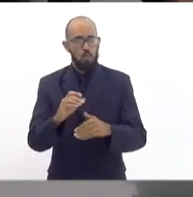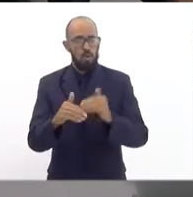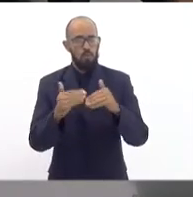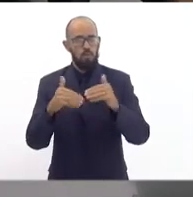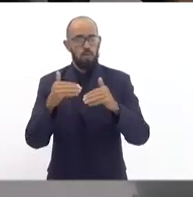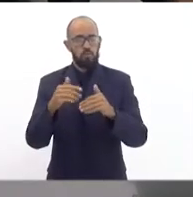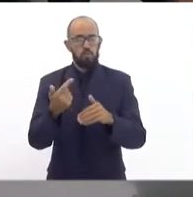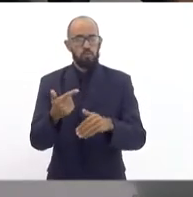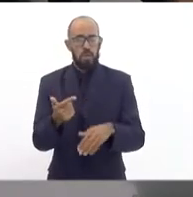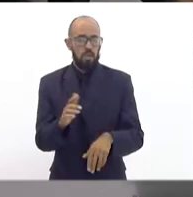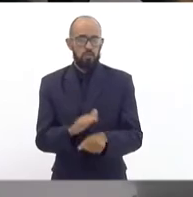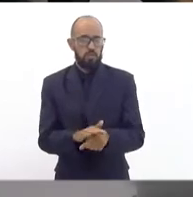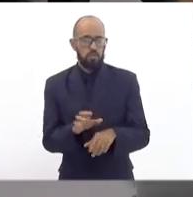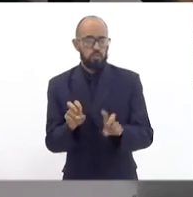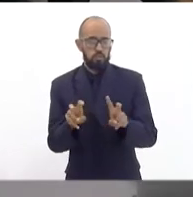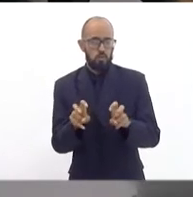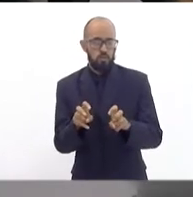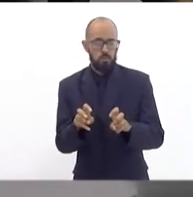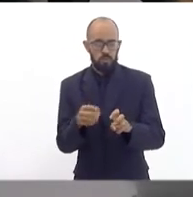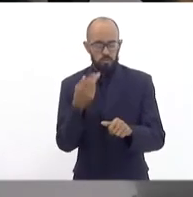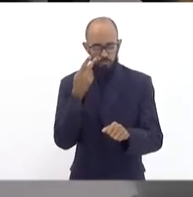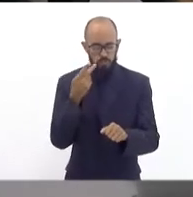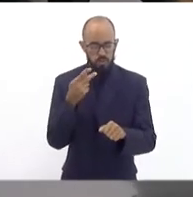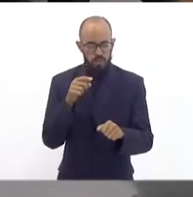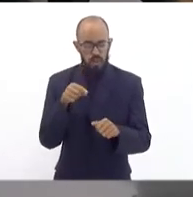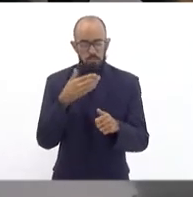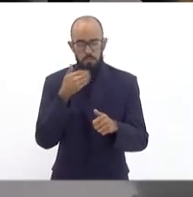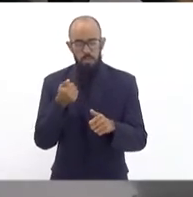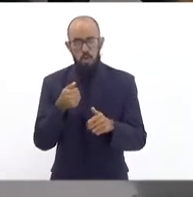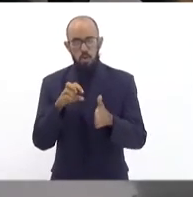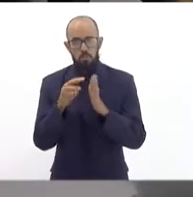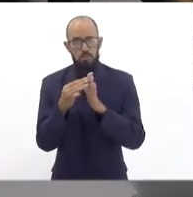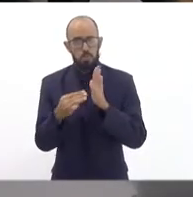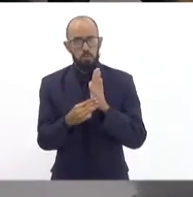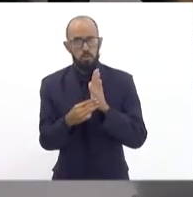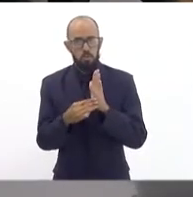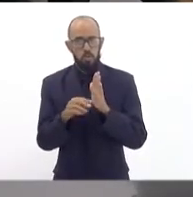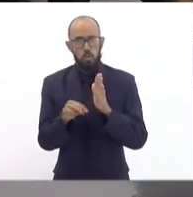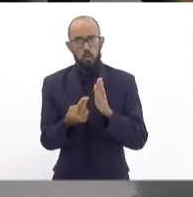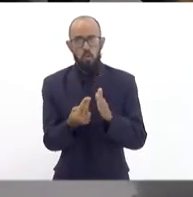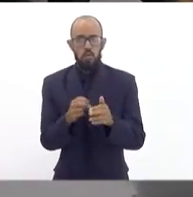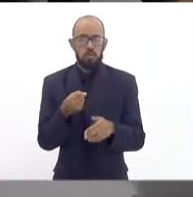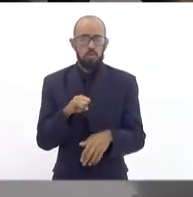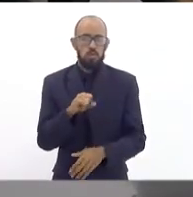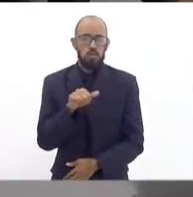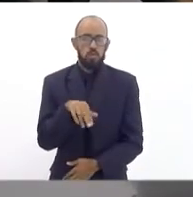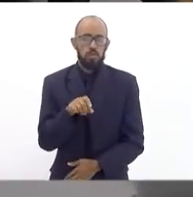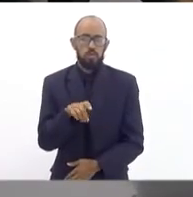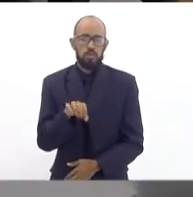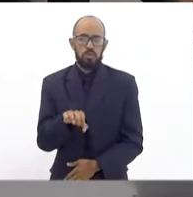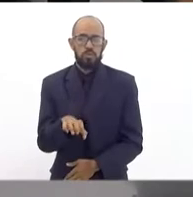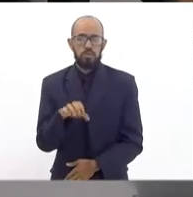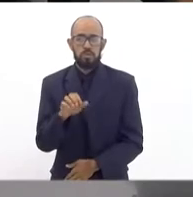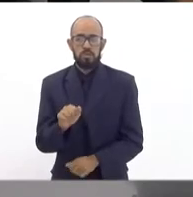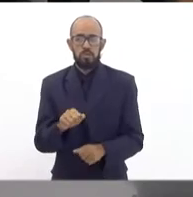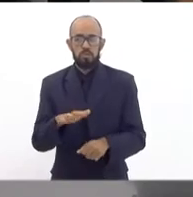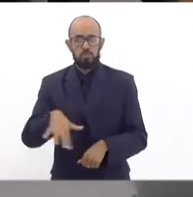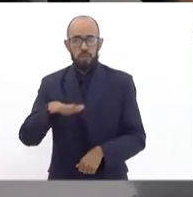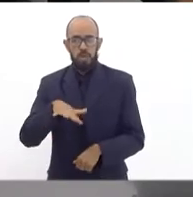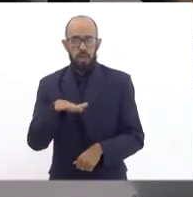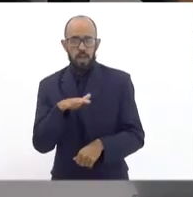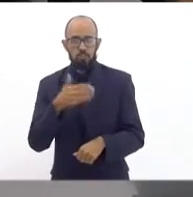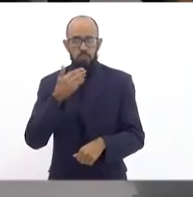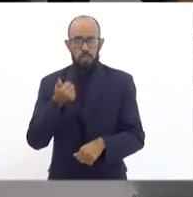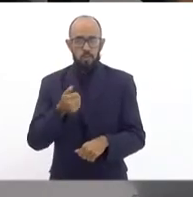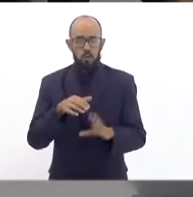de revisitar qual é a melhor metodologia, ou se é um índice de mercado mais aderente à